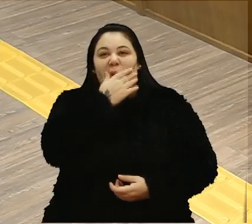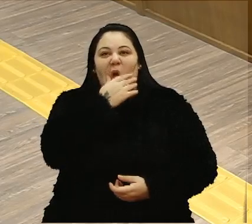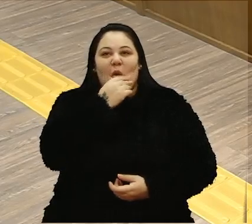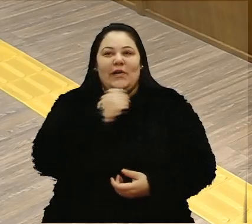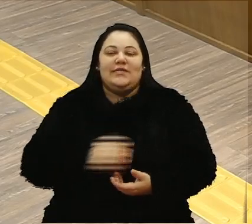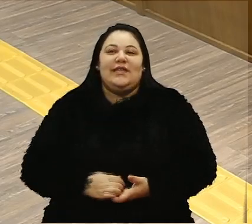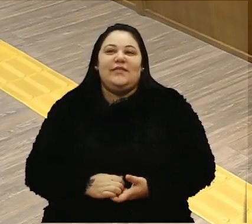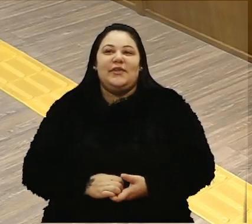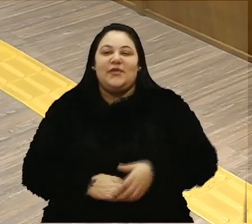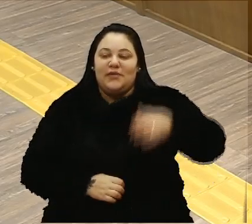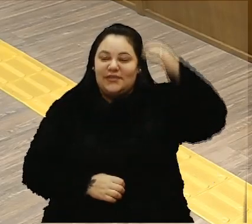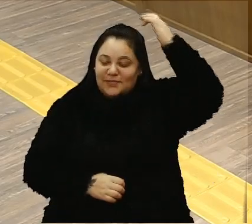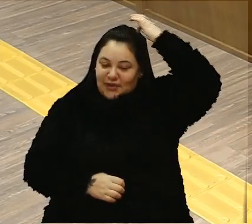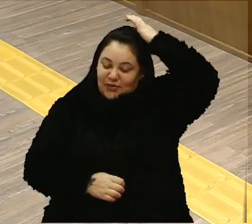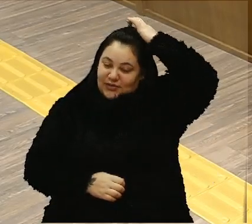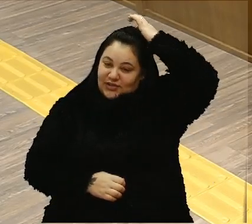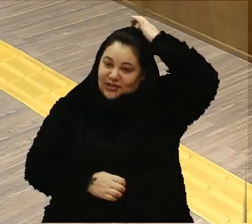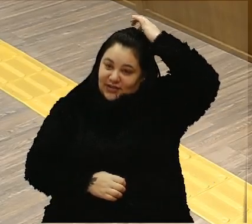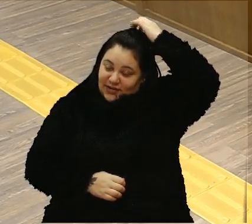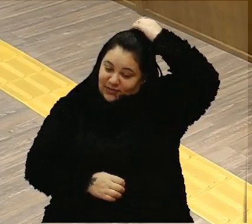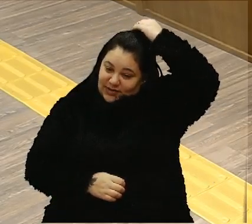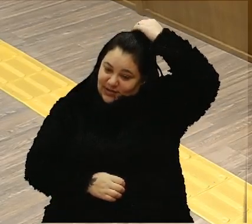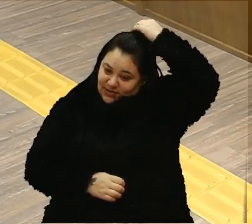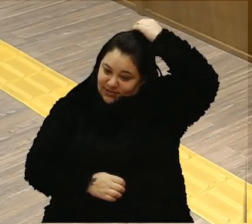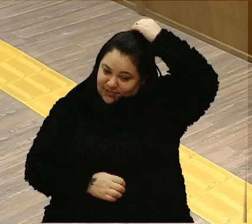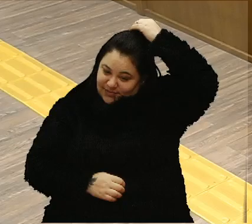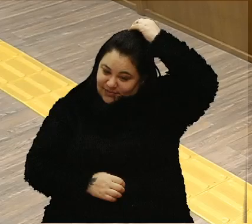Vereador Bortola, da tribuna.